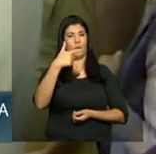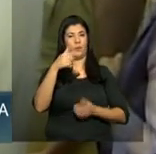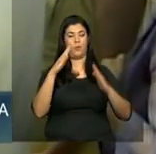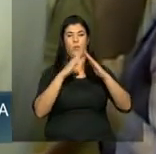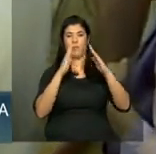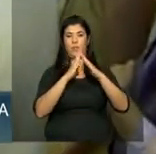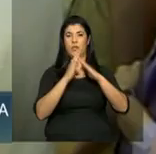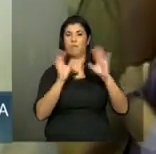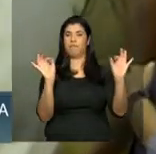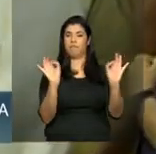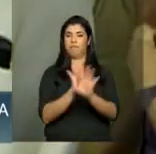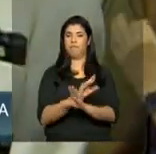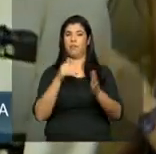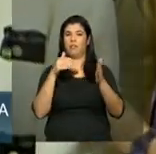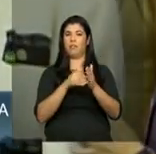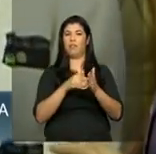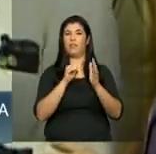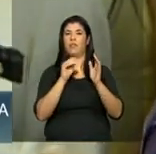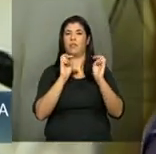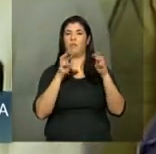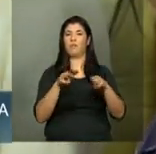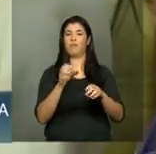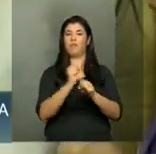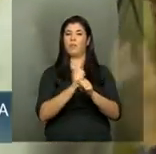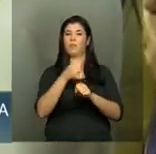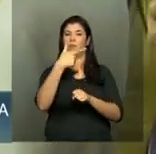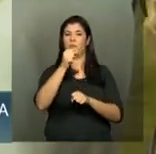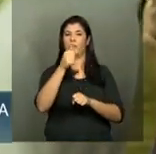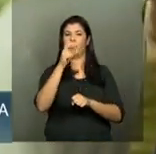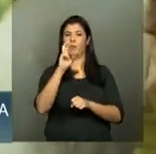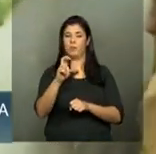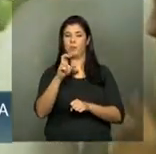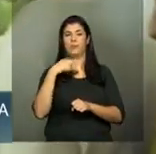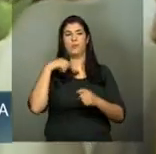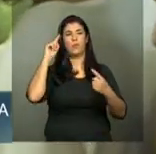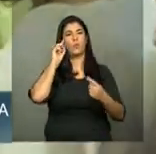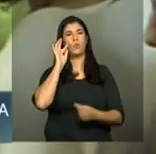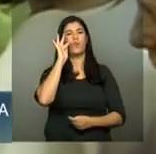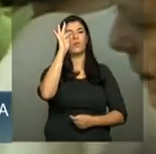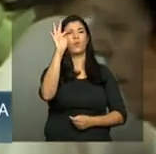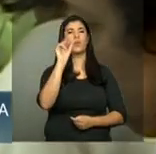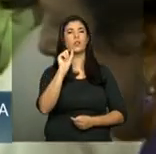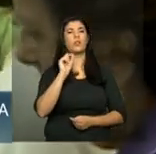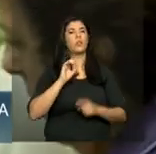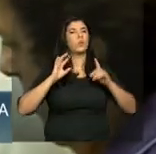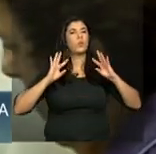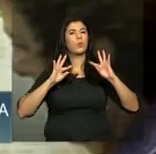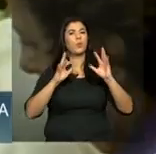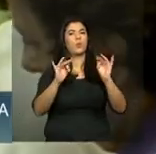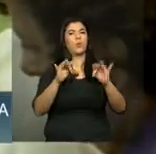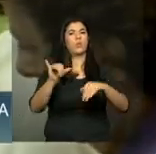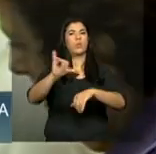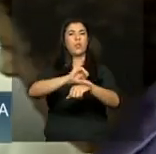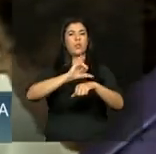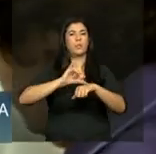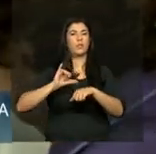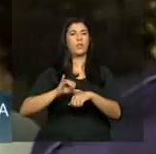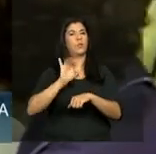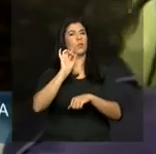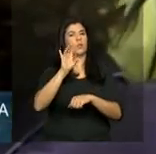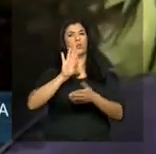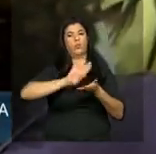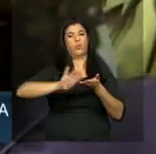prontas até o fim de 2015 a previsão é de que todas as capitais exceto